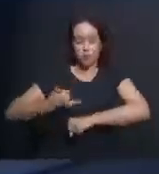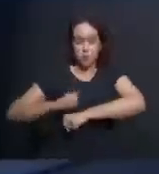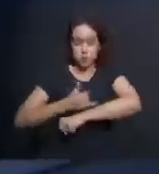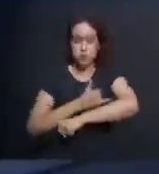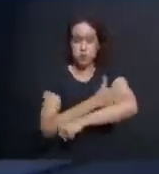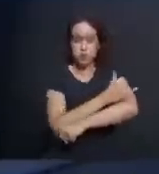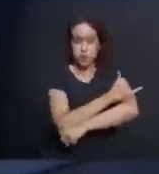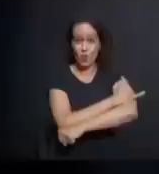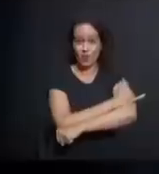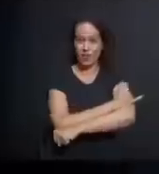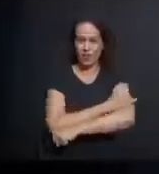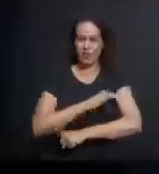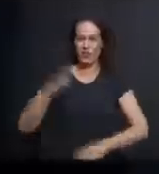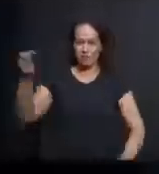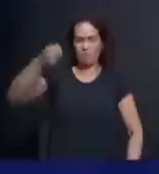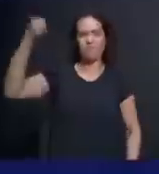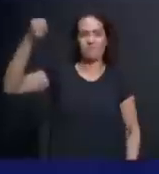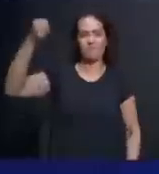cara dos outros também.